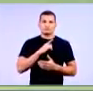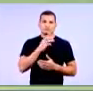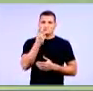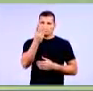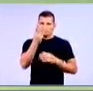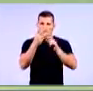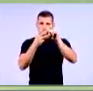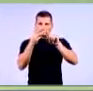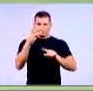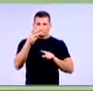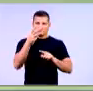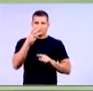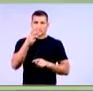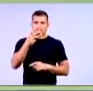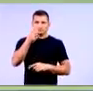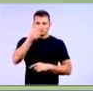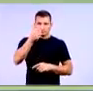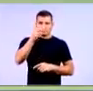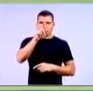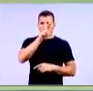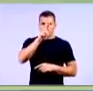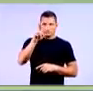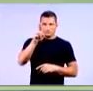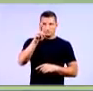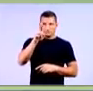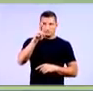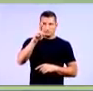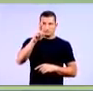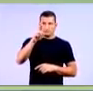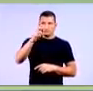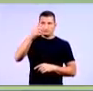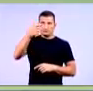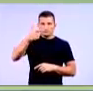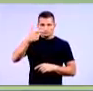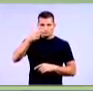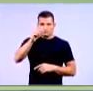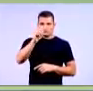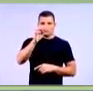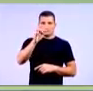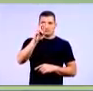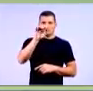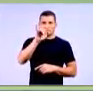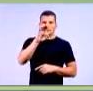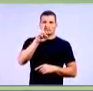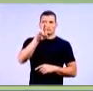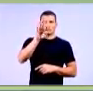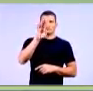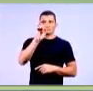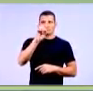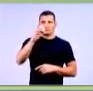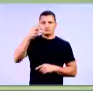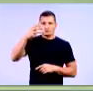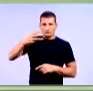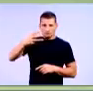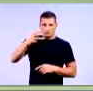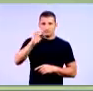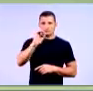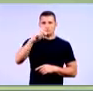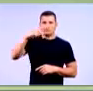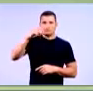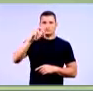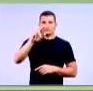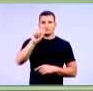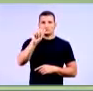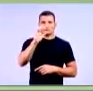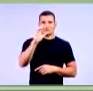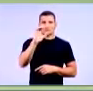Primeira parte, nome da classe. Segunda parte, atributos. E terceira parte, operações. Então,